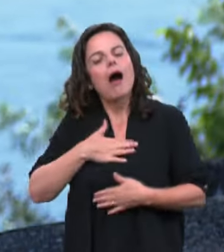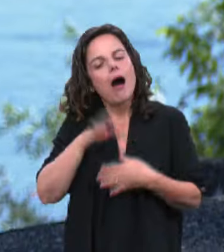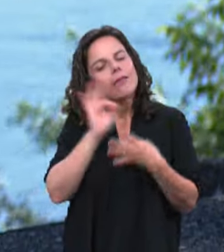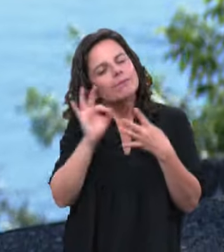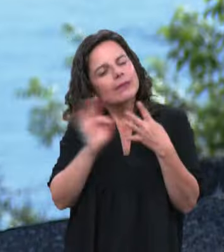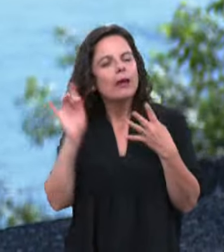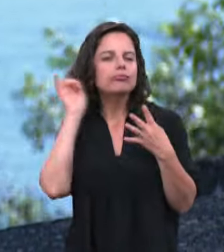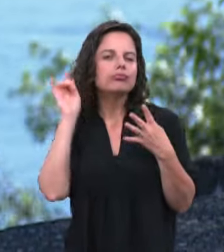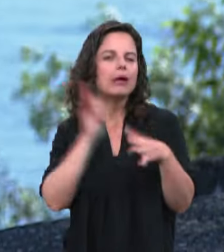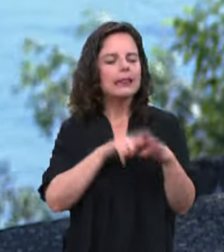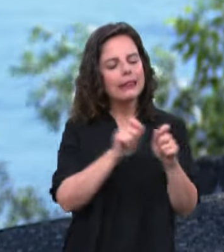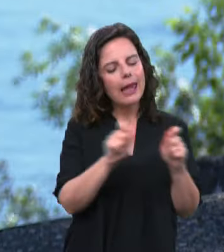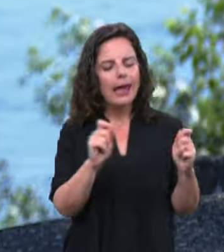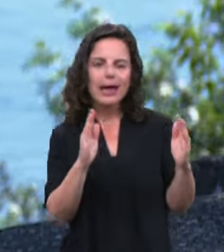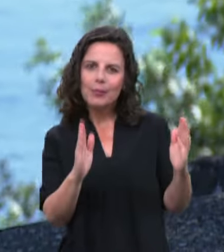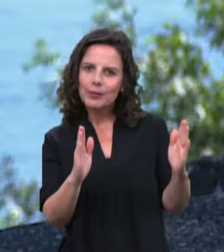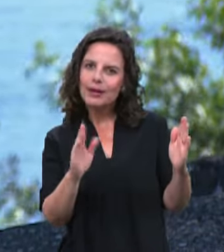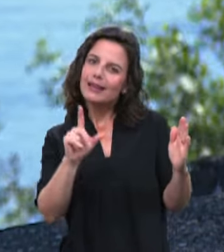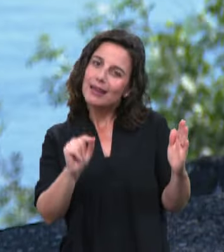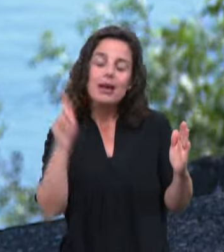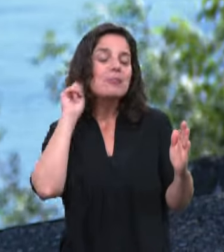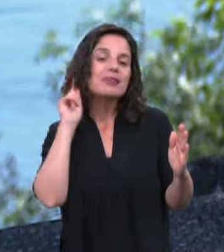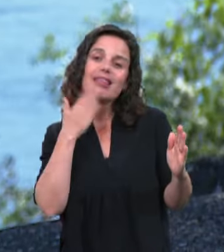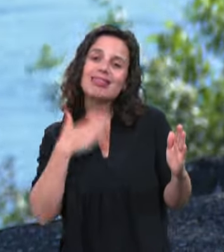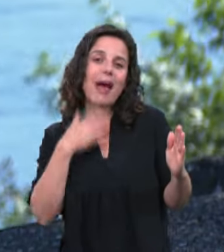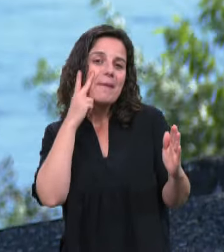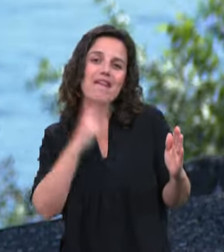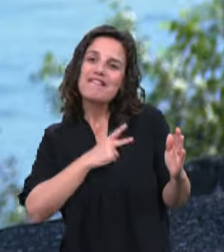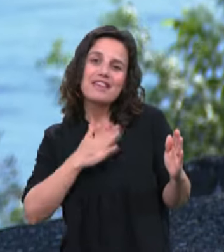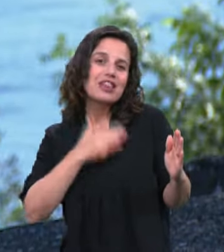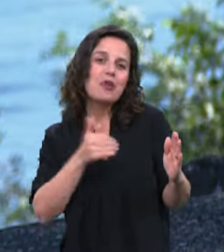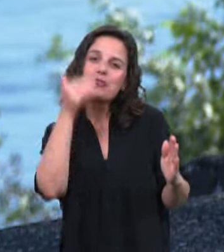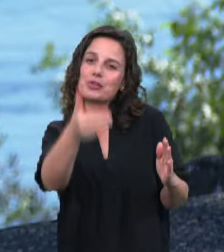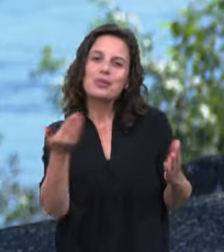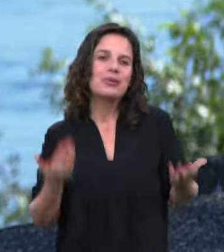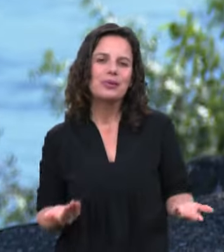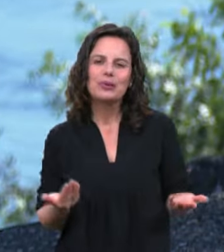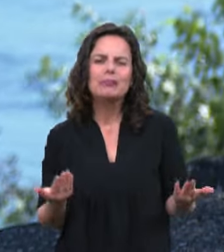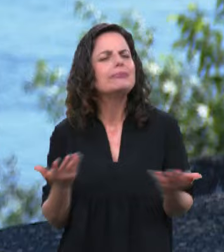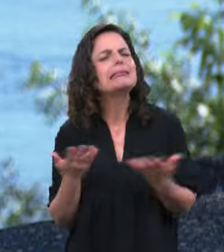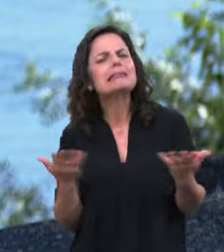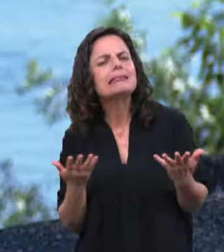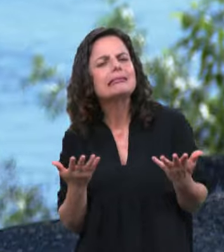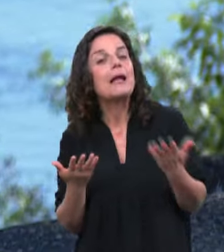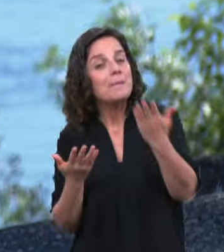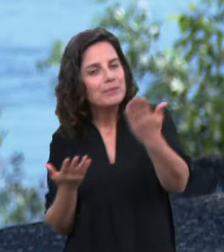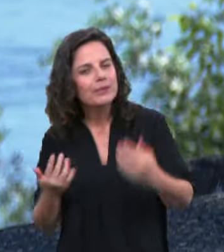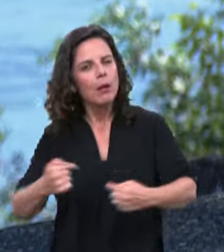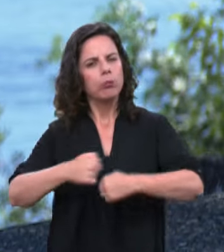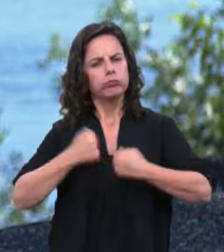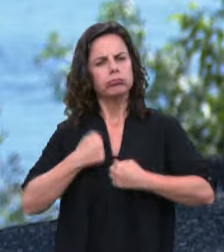importantes, que foram importantes neste período e são importantes para a minha vida no futuro, que é